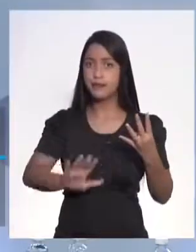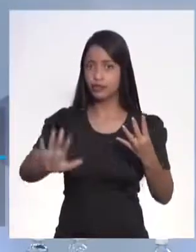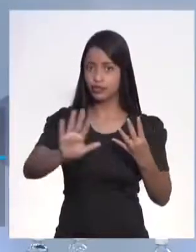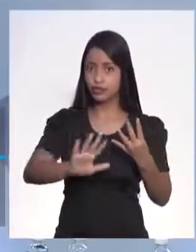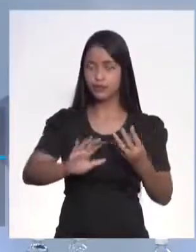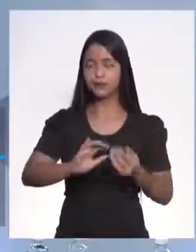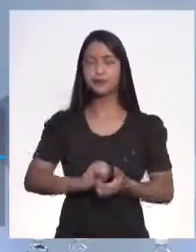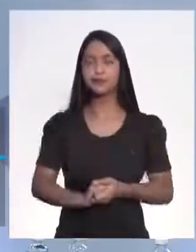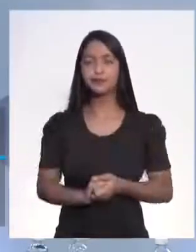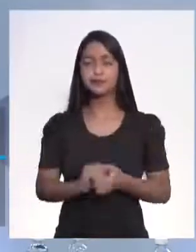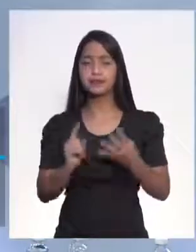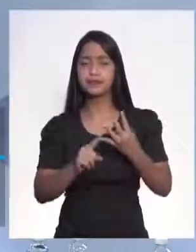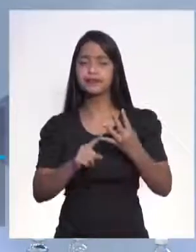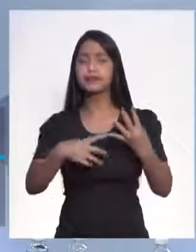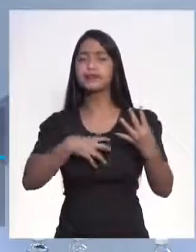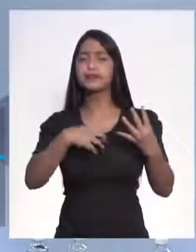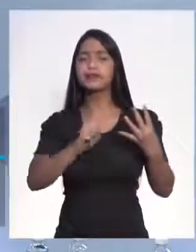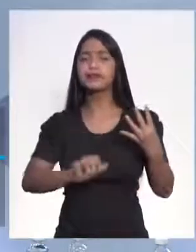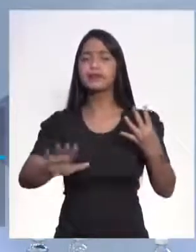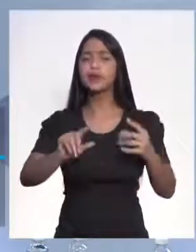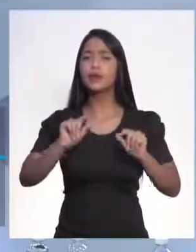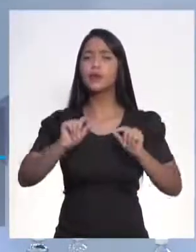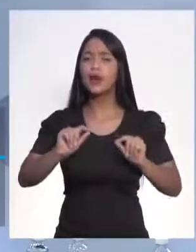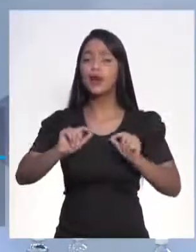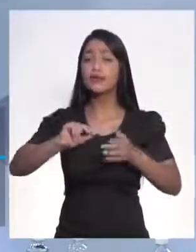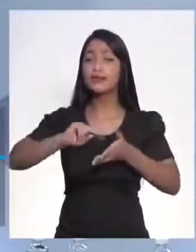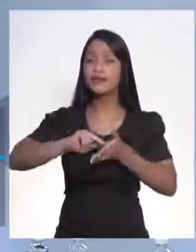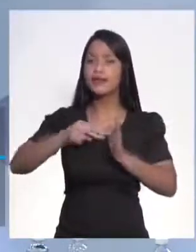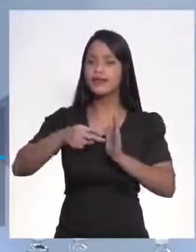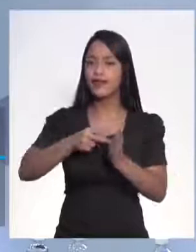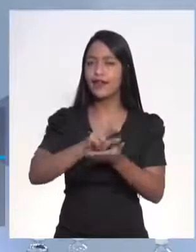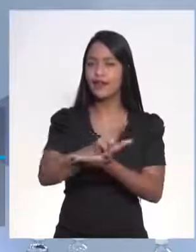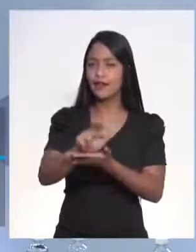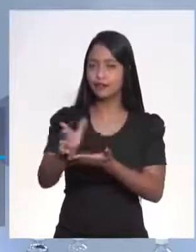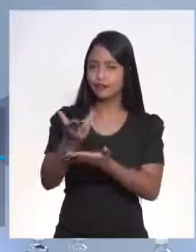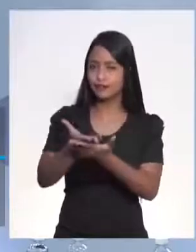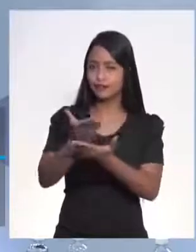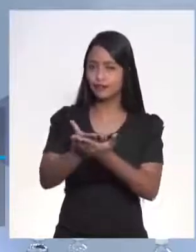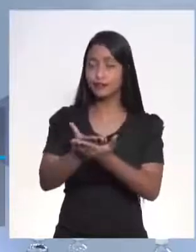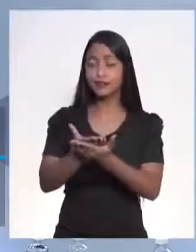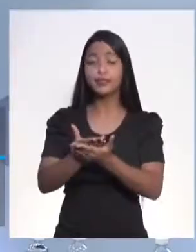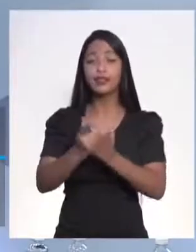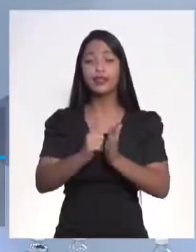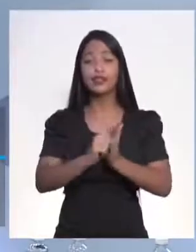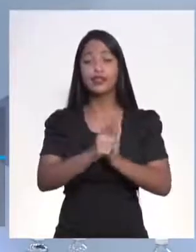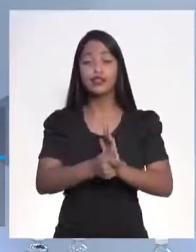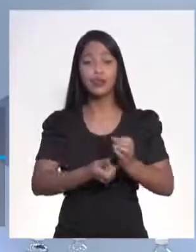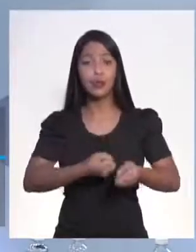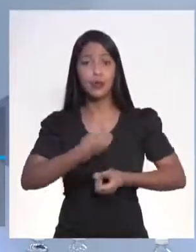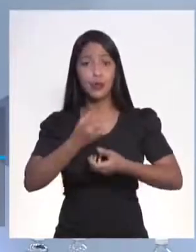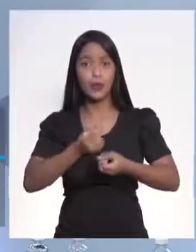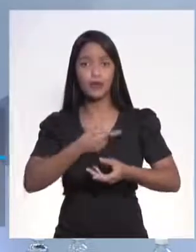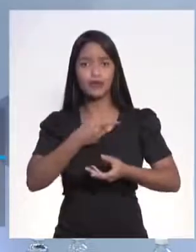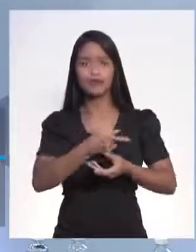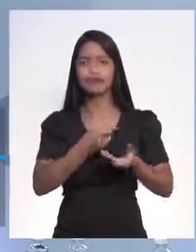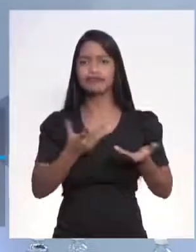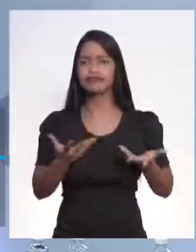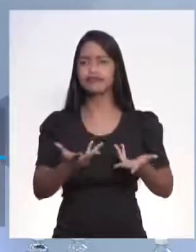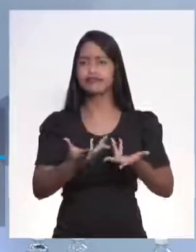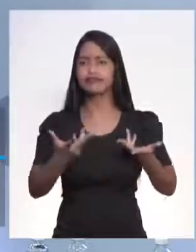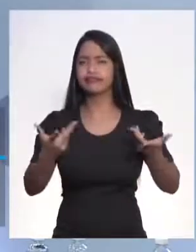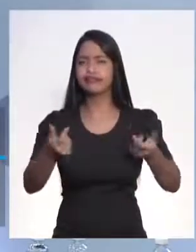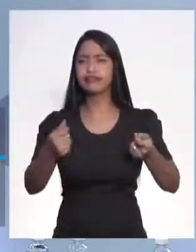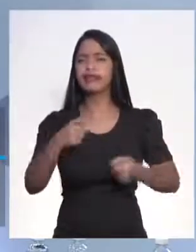quando a gente fala de semântica e o estudo dos significados e o gênero poema é um dos mais ricos para a gente trabalhar a